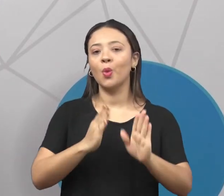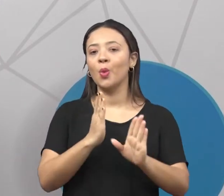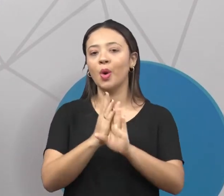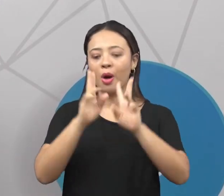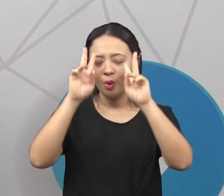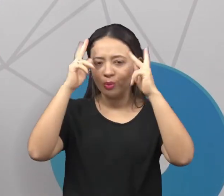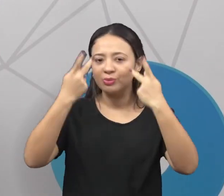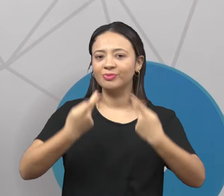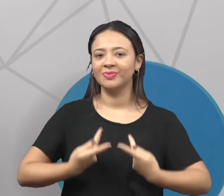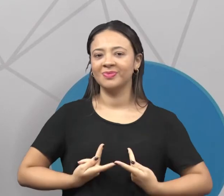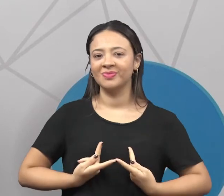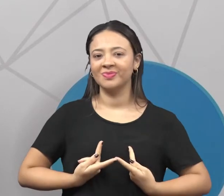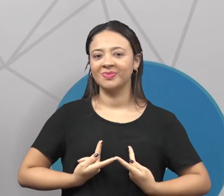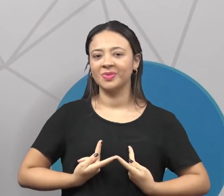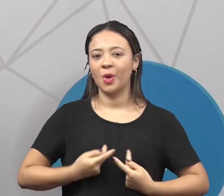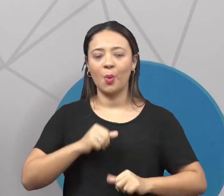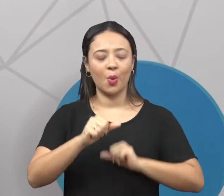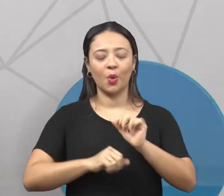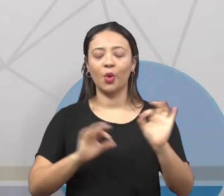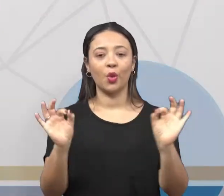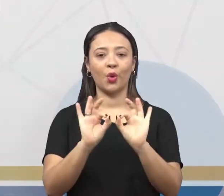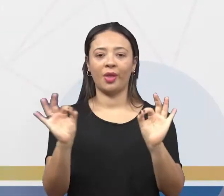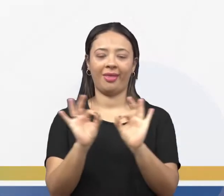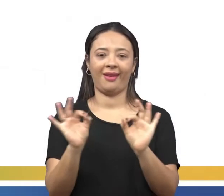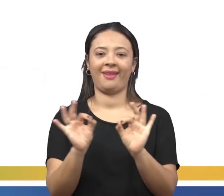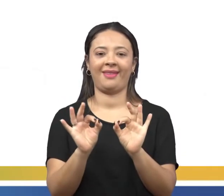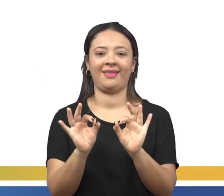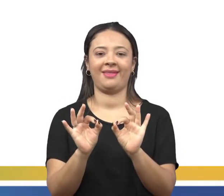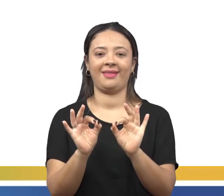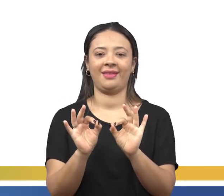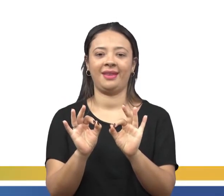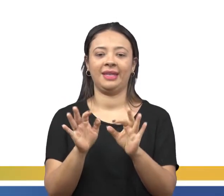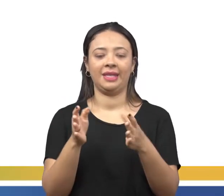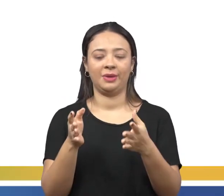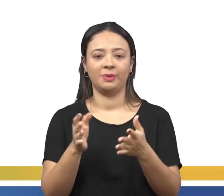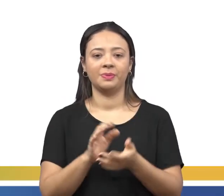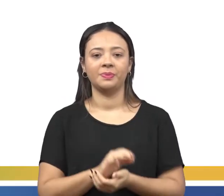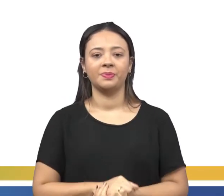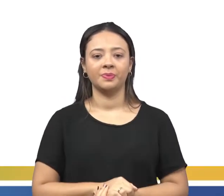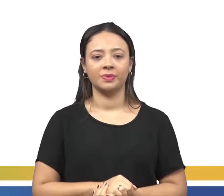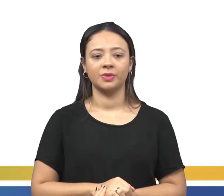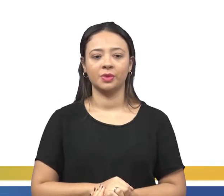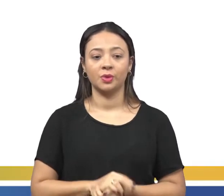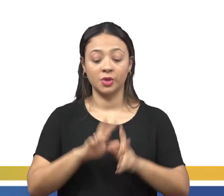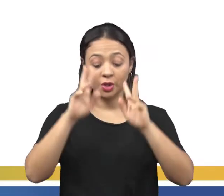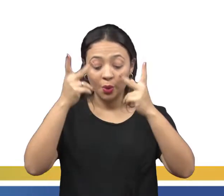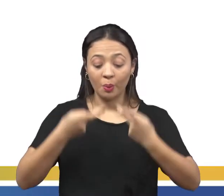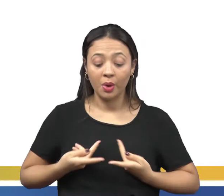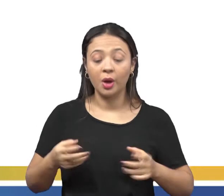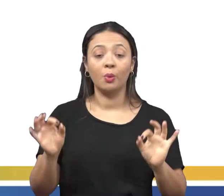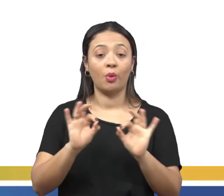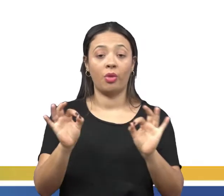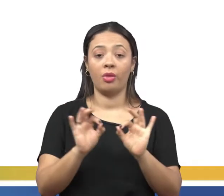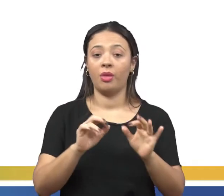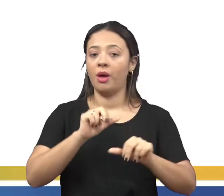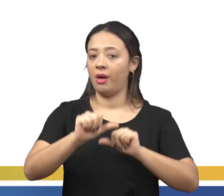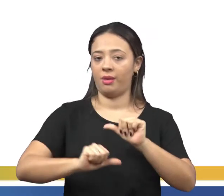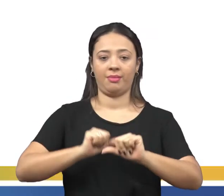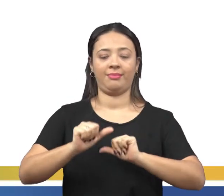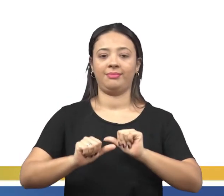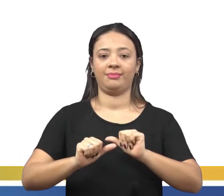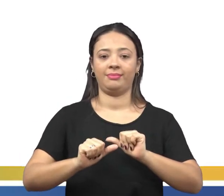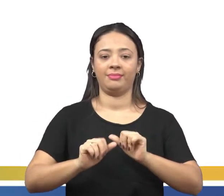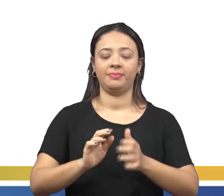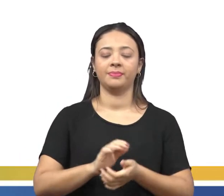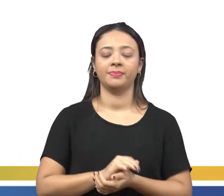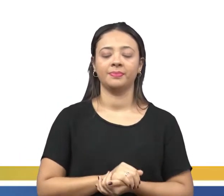O homem não transformou, né? Então essa paisagem natural é aquela que não teve ainda uma ação humana, ou o ser humano ainda não interferiu